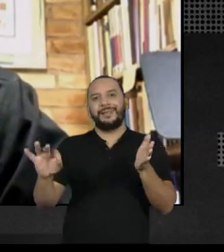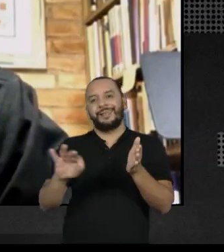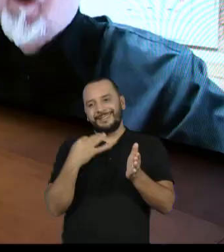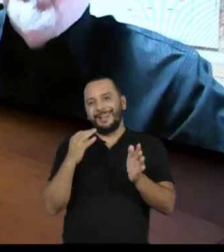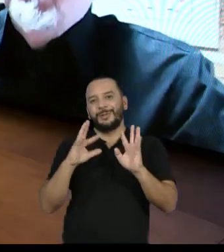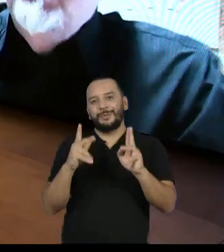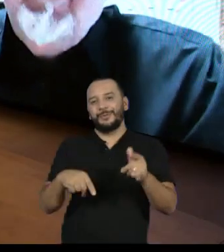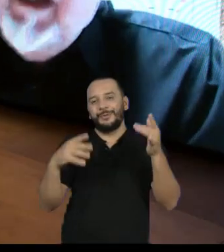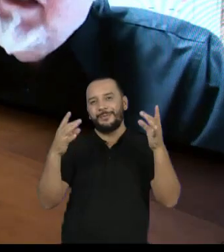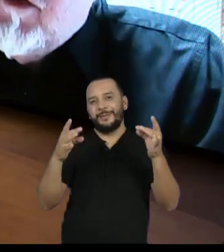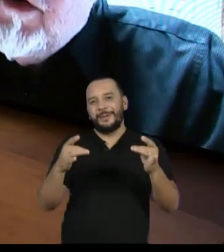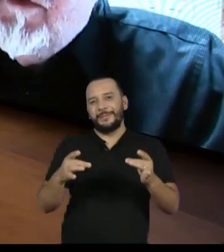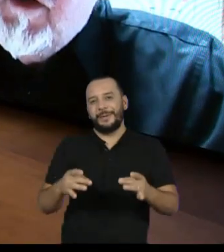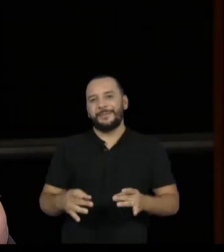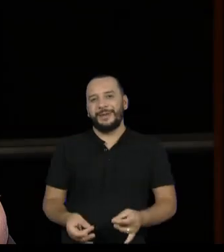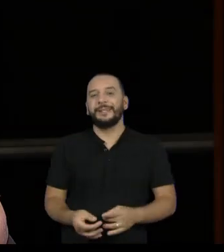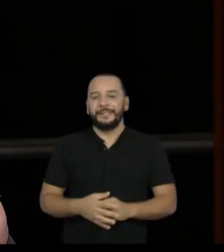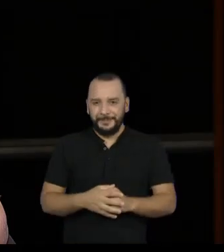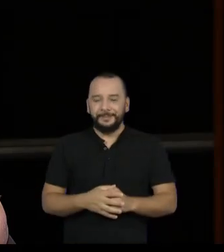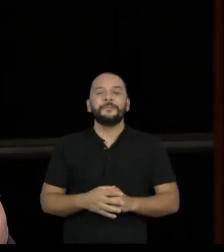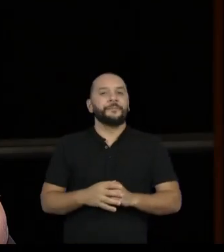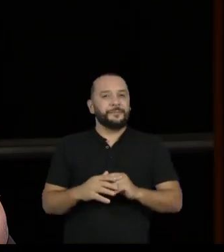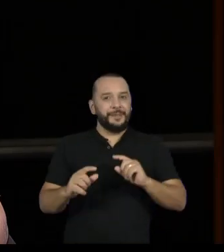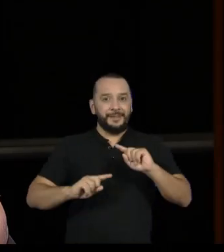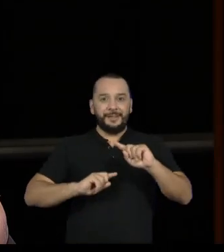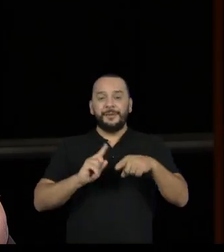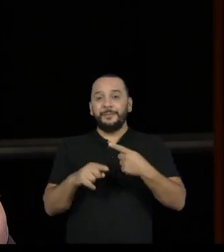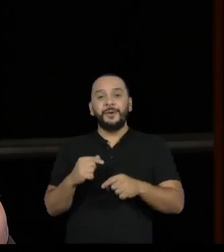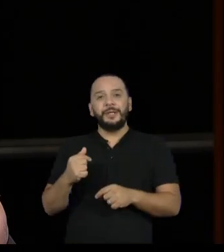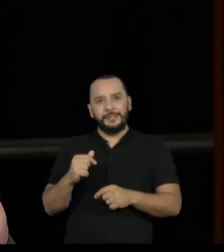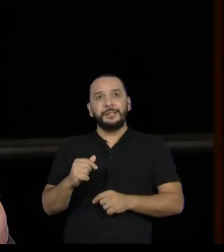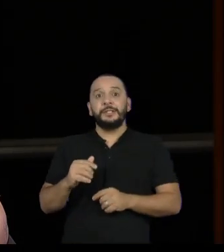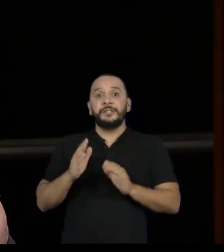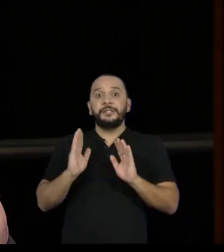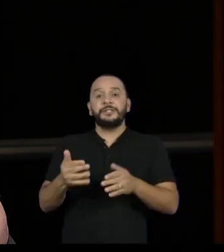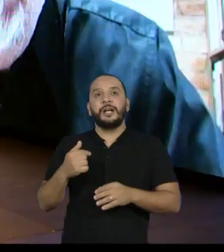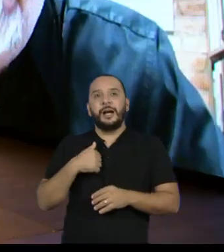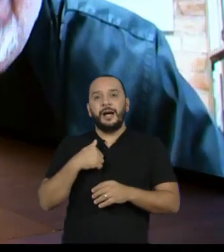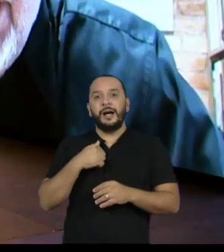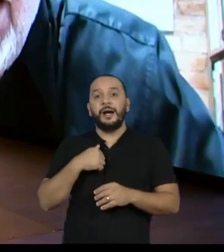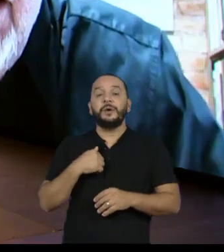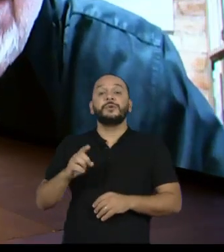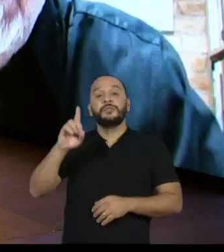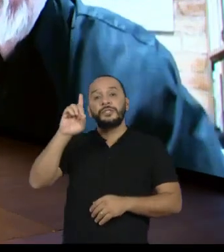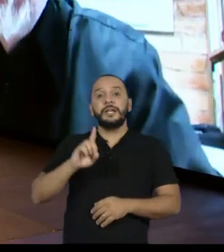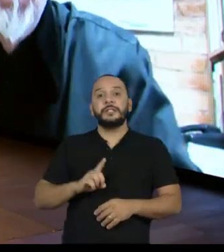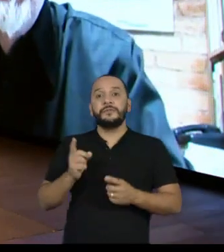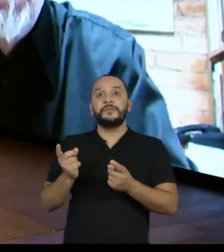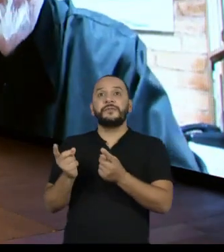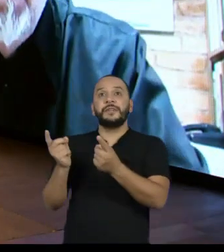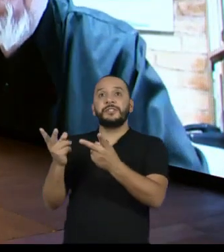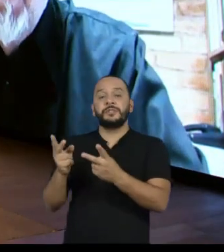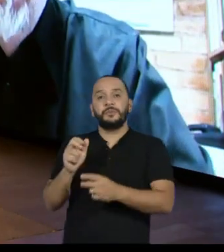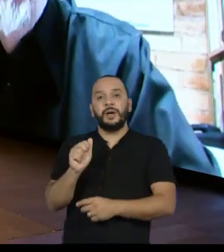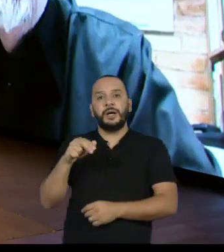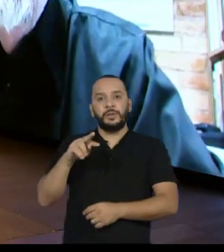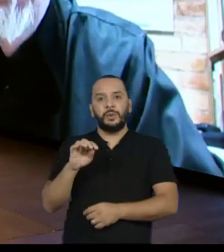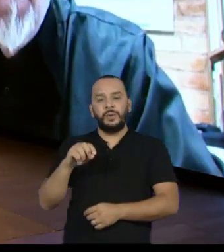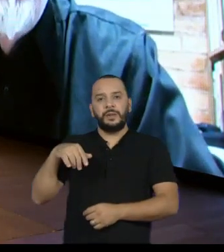gente, eu não posso relatar essa conversa contigo, chamado no Sesc, com aquele executivo, vem aqui, pode ficar,